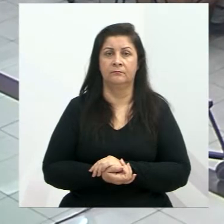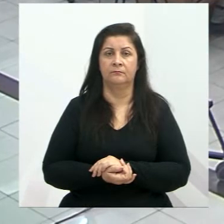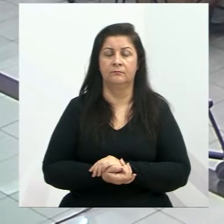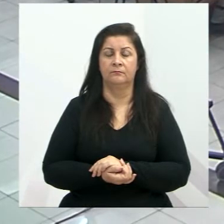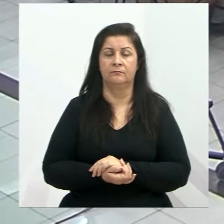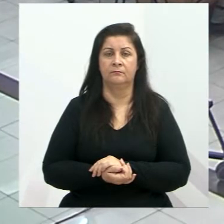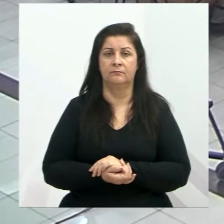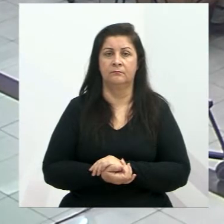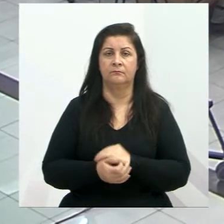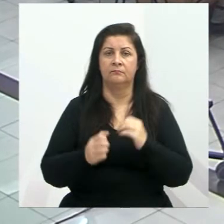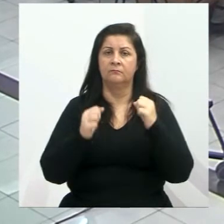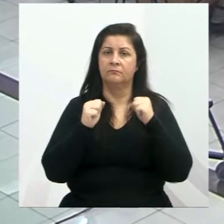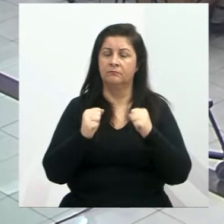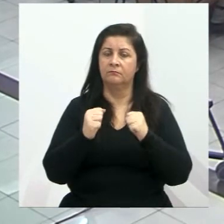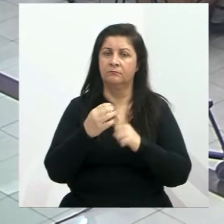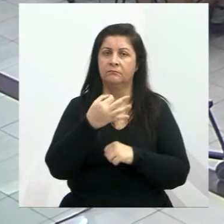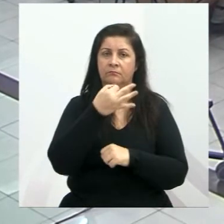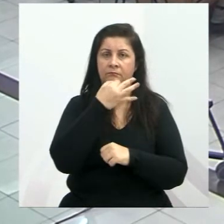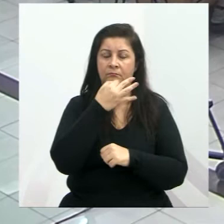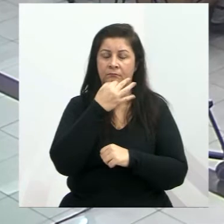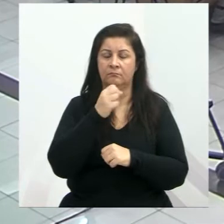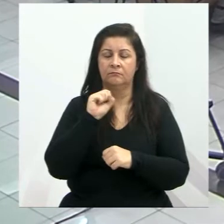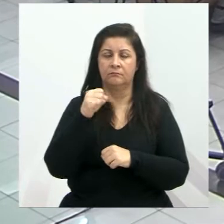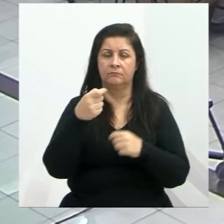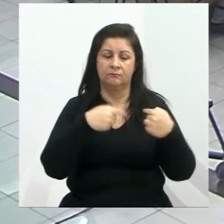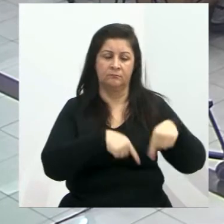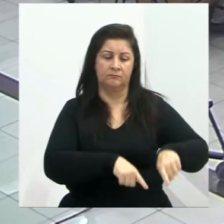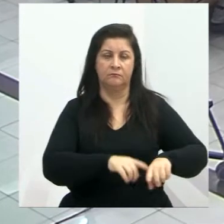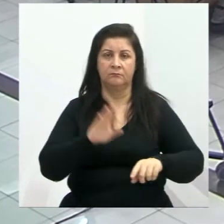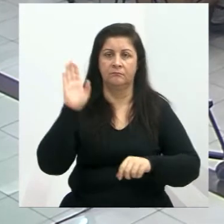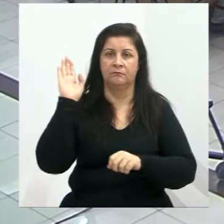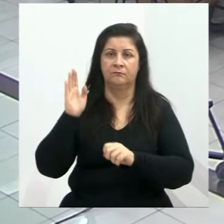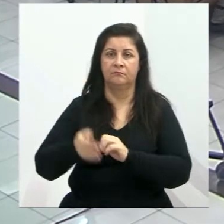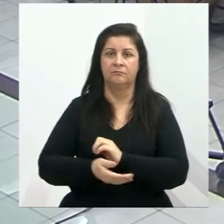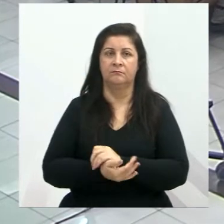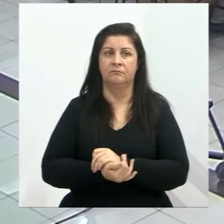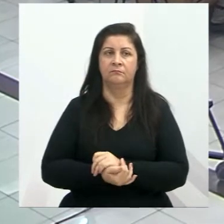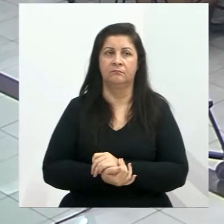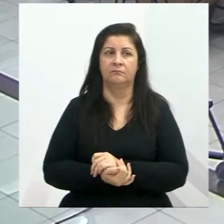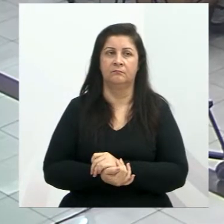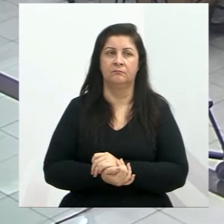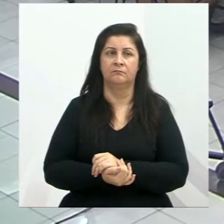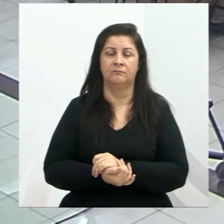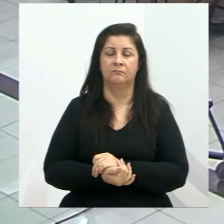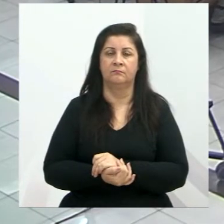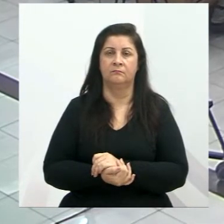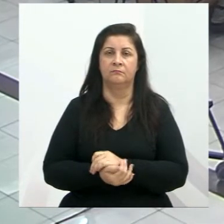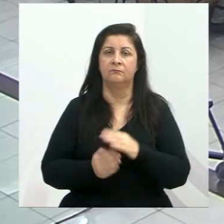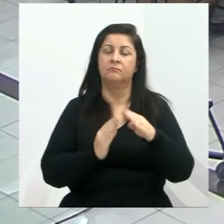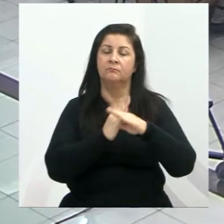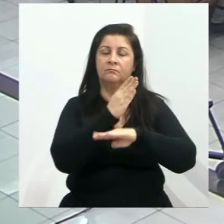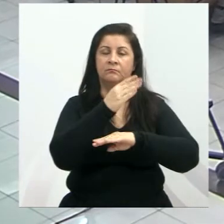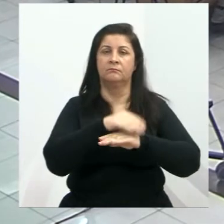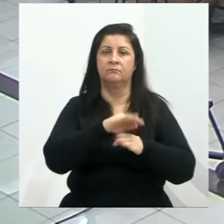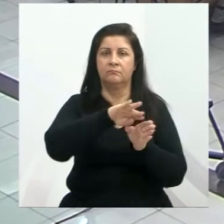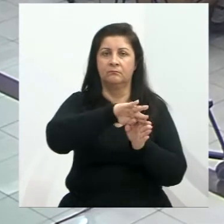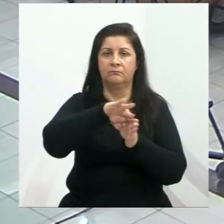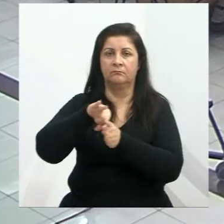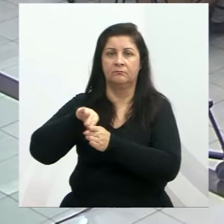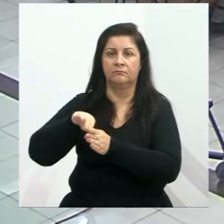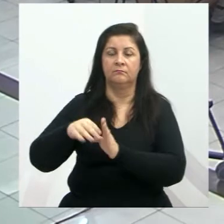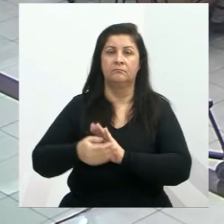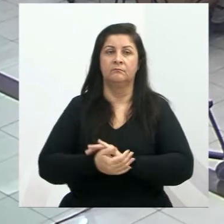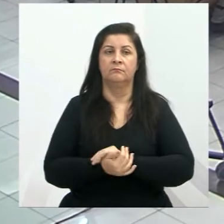Pedido de informação está em votação. Os contrários, por favor, se manifestem levantando os braços. Pedido de informação aprovado. Próximo pedido de